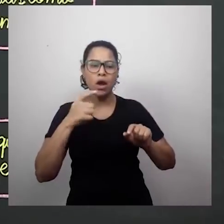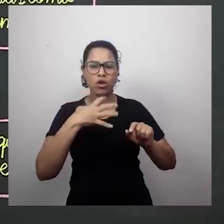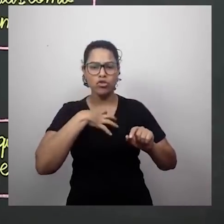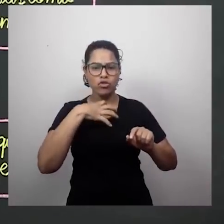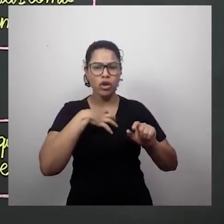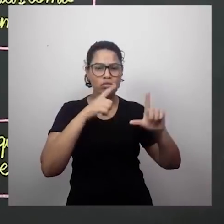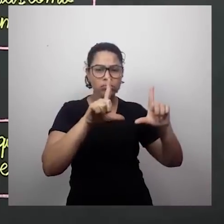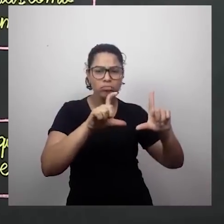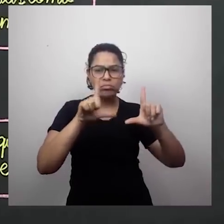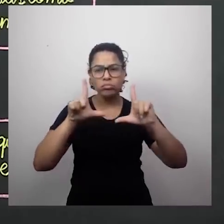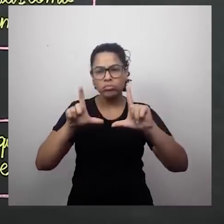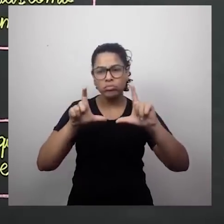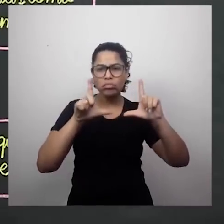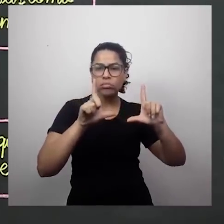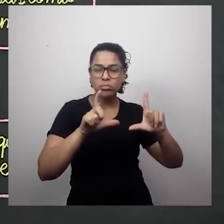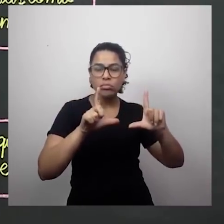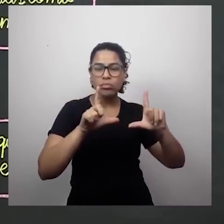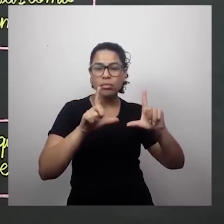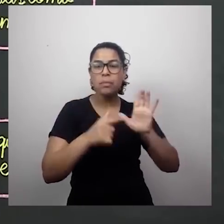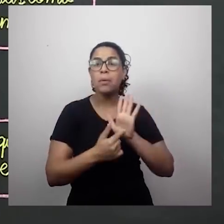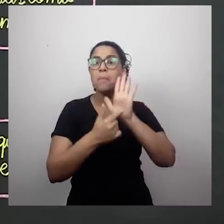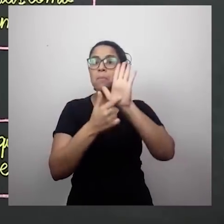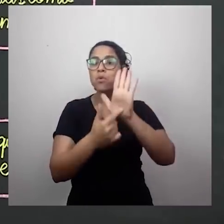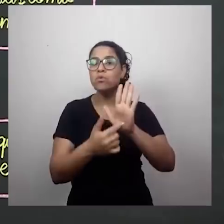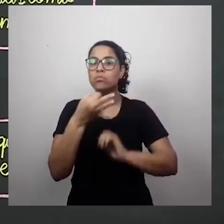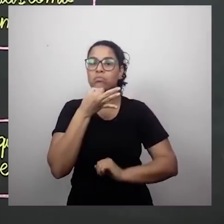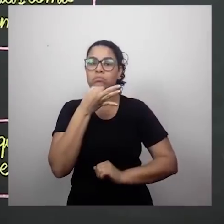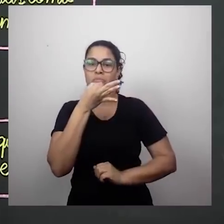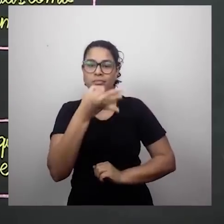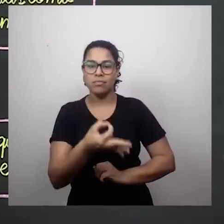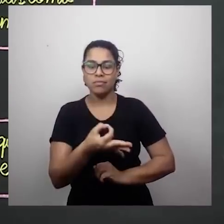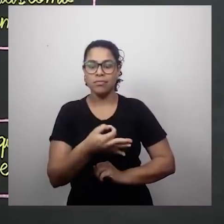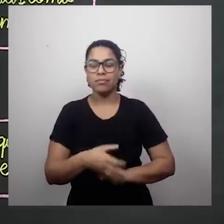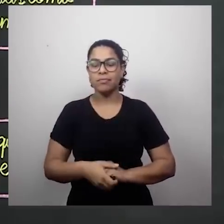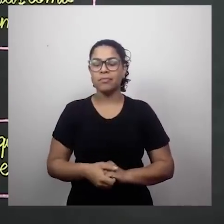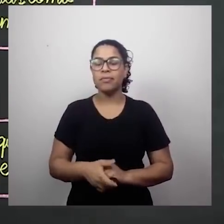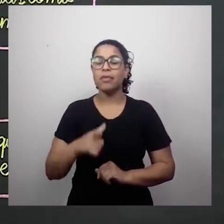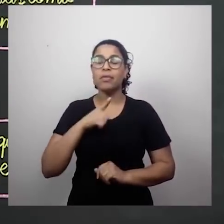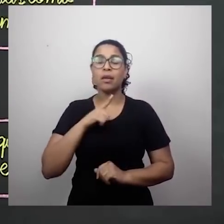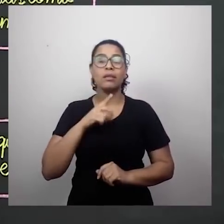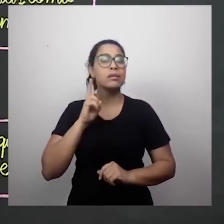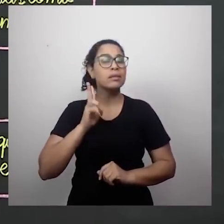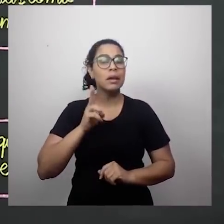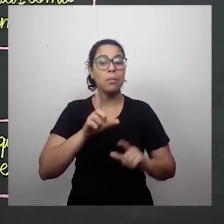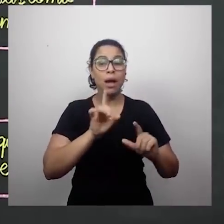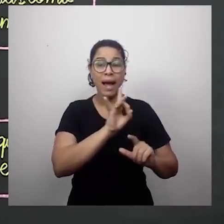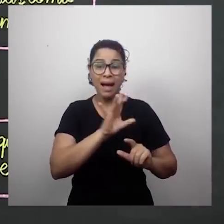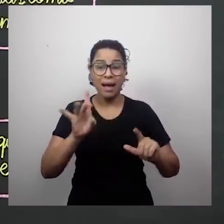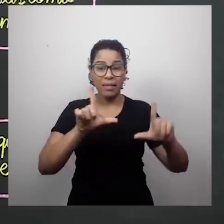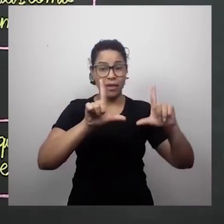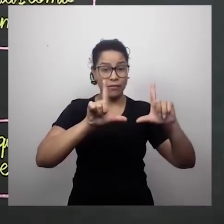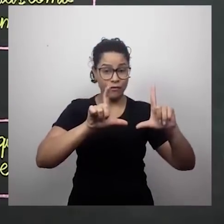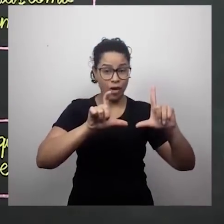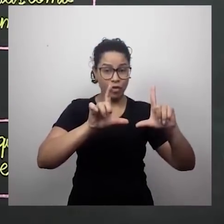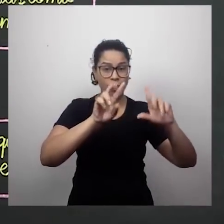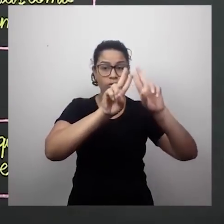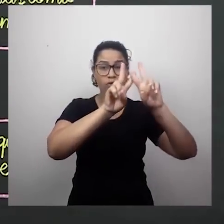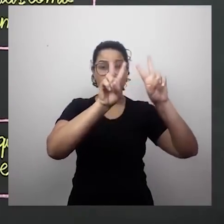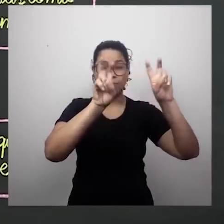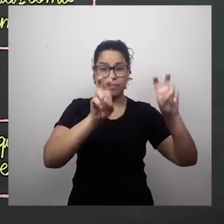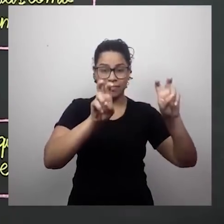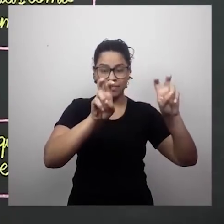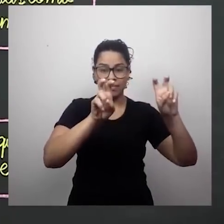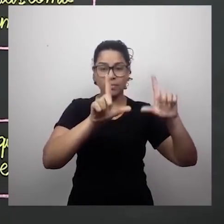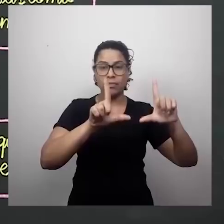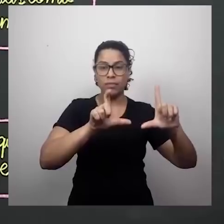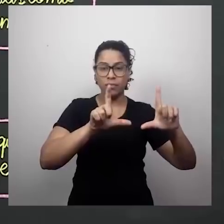para reproduzir um fato. Então, a fotoreportagem conta com títulos para cada foto. Esses títulos não são